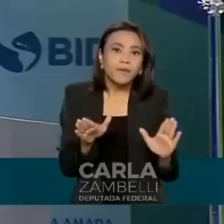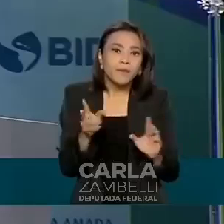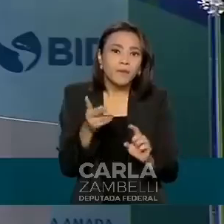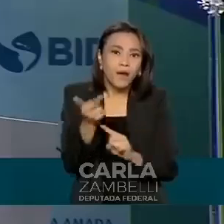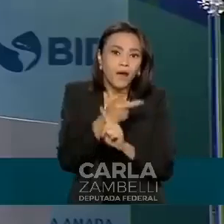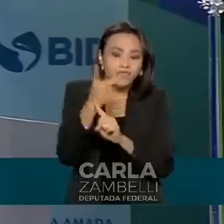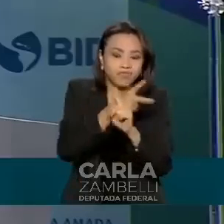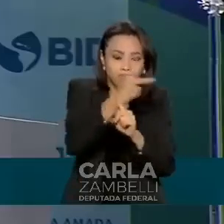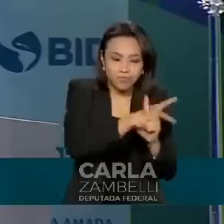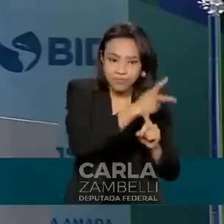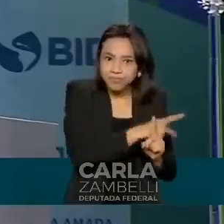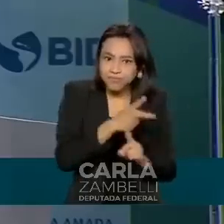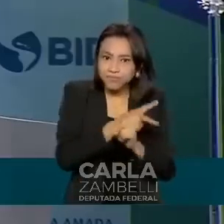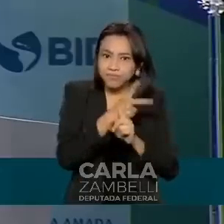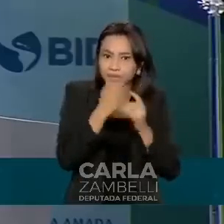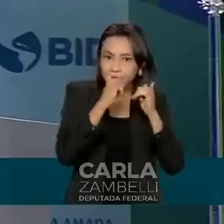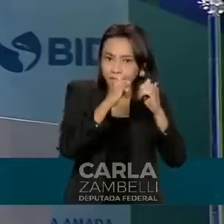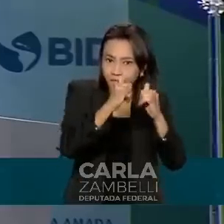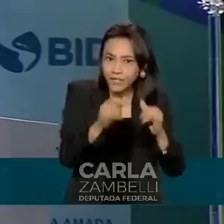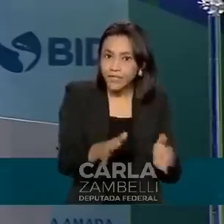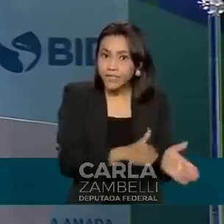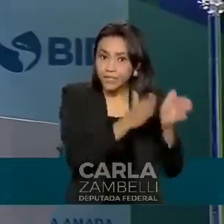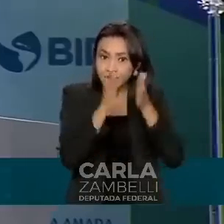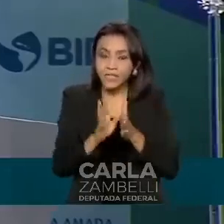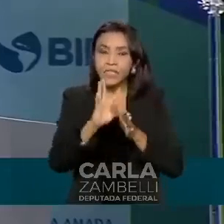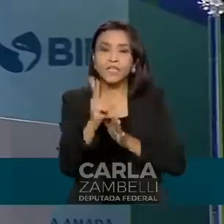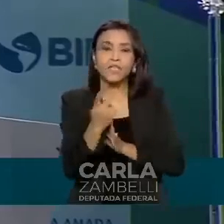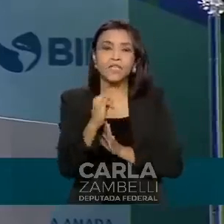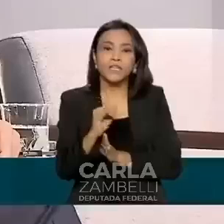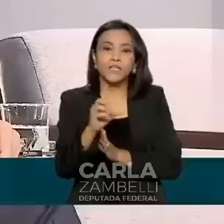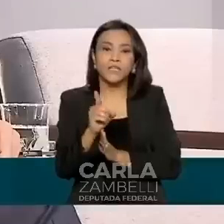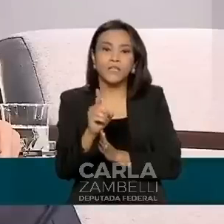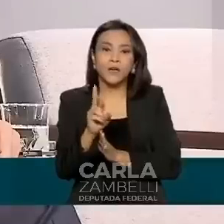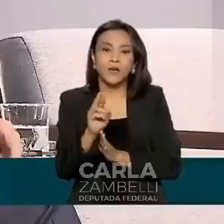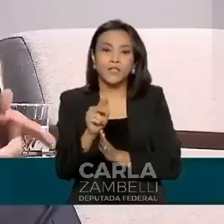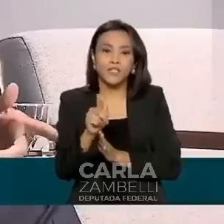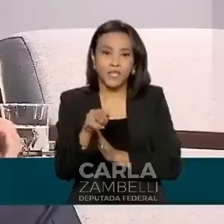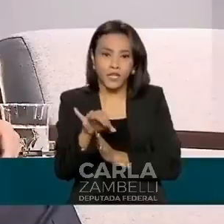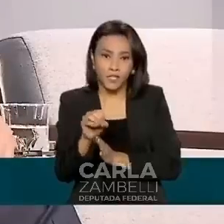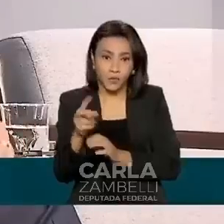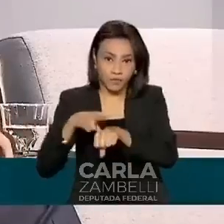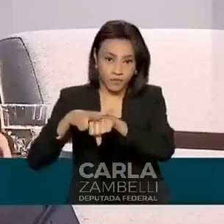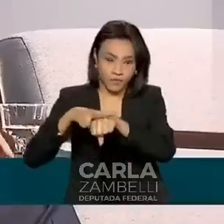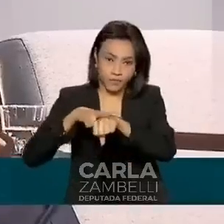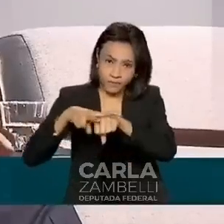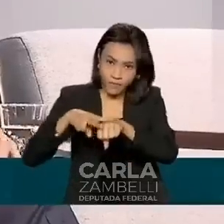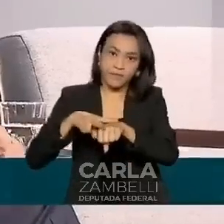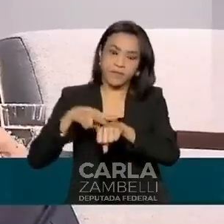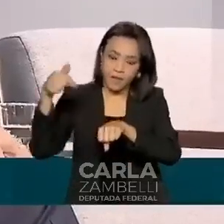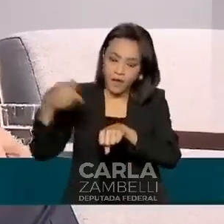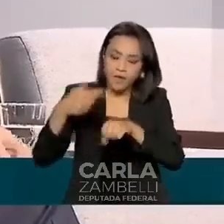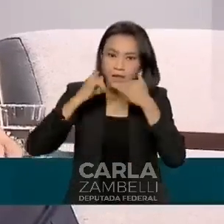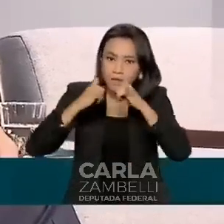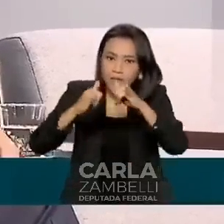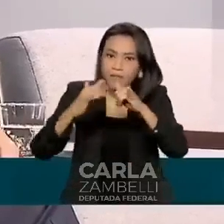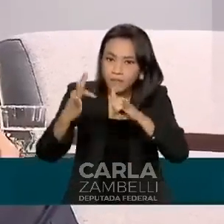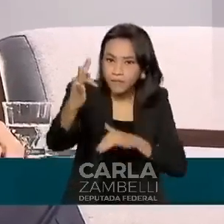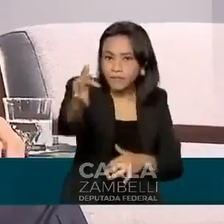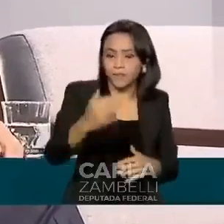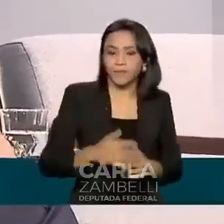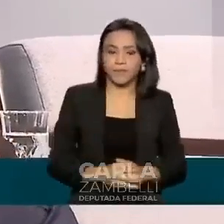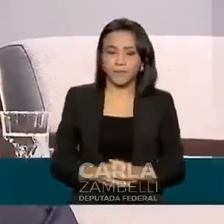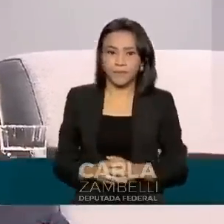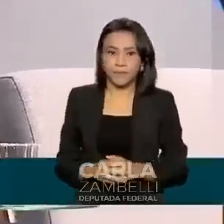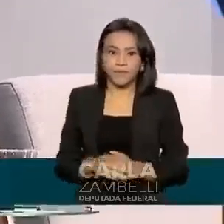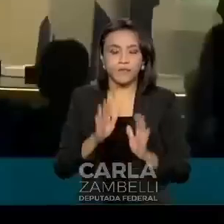e principalmente para produção de hidrogênio vejo no futuro que parece ser o combustível do Futuro né que a energia do Futuro uma botar